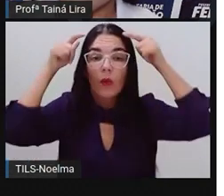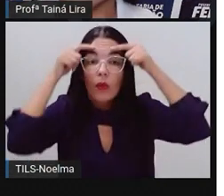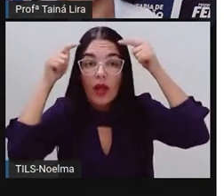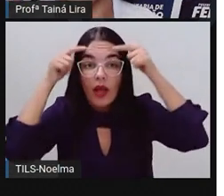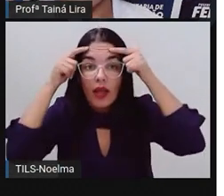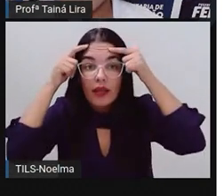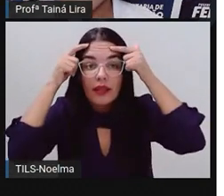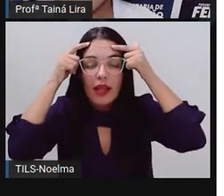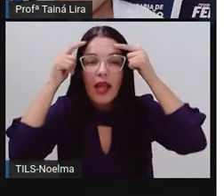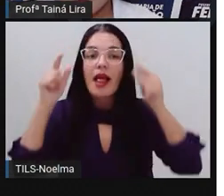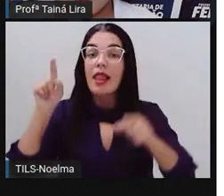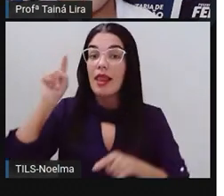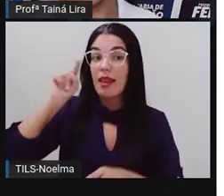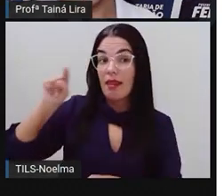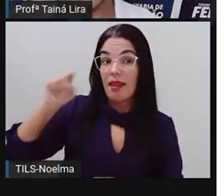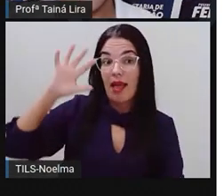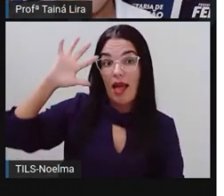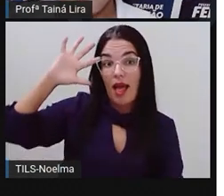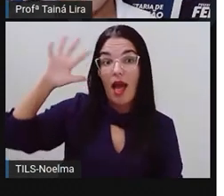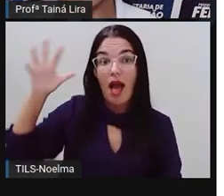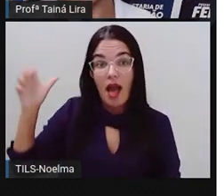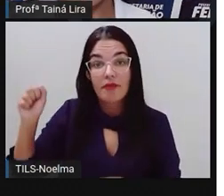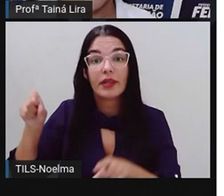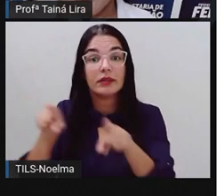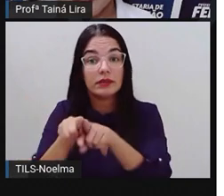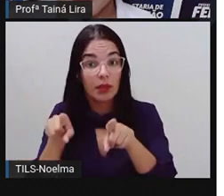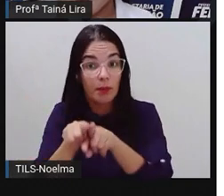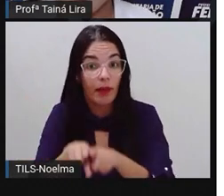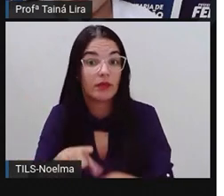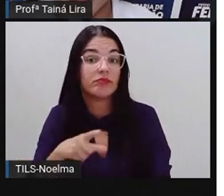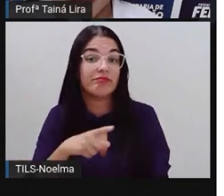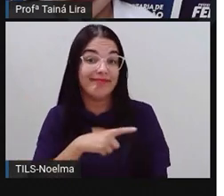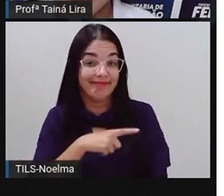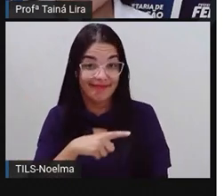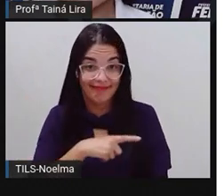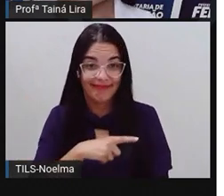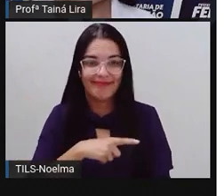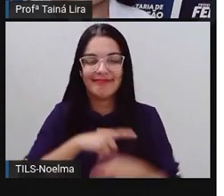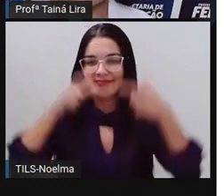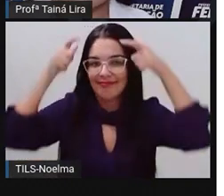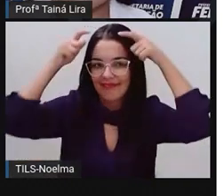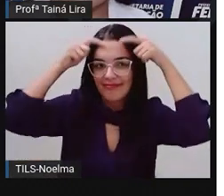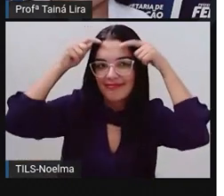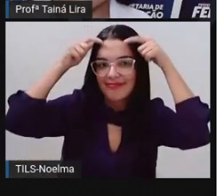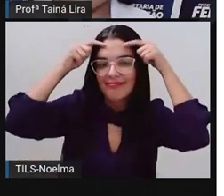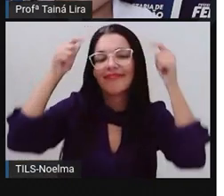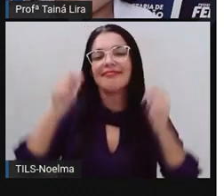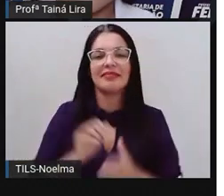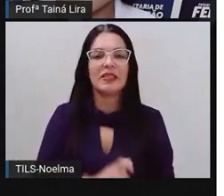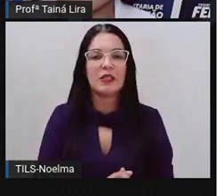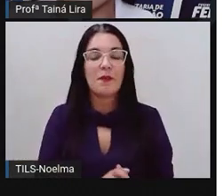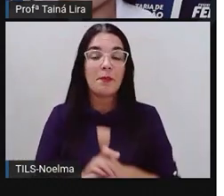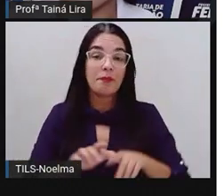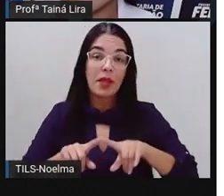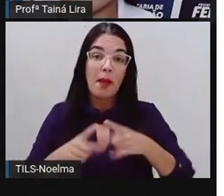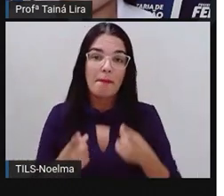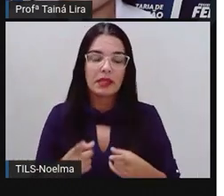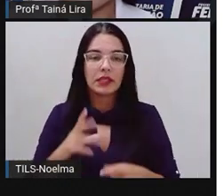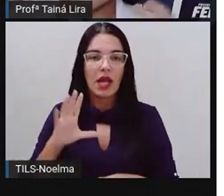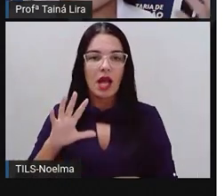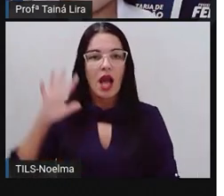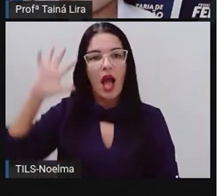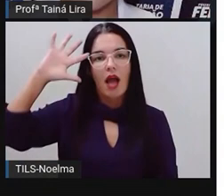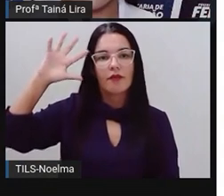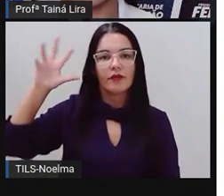também tínhamos lá Reis rainhas princesas Tá bom é os africanos eles